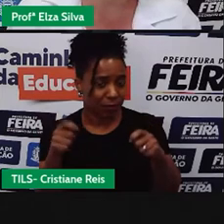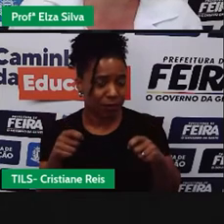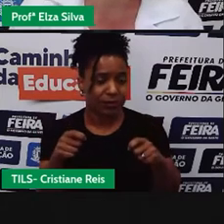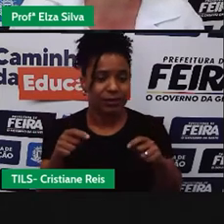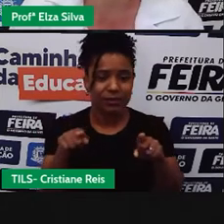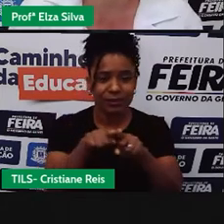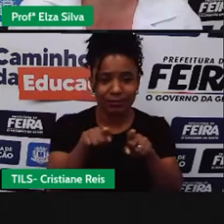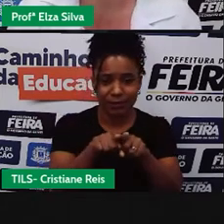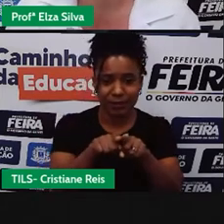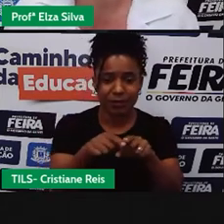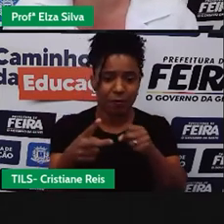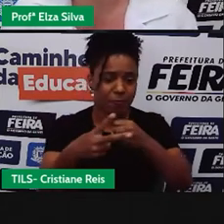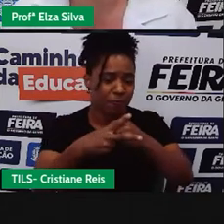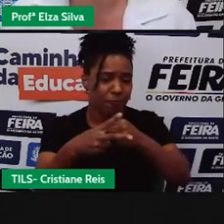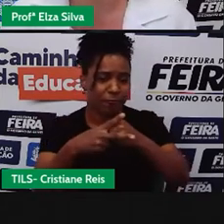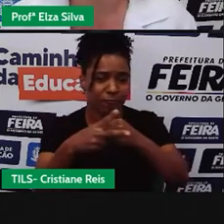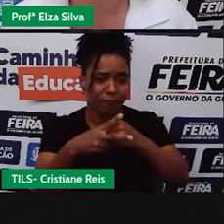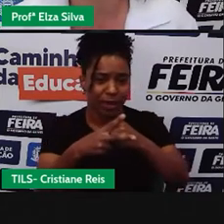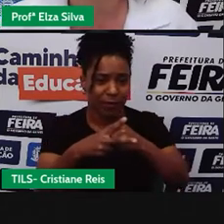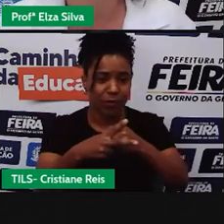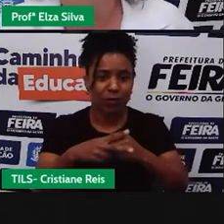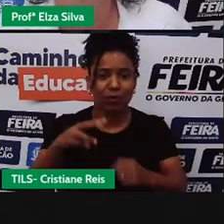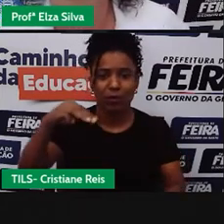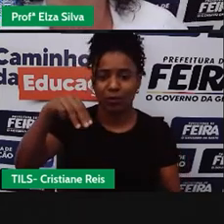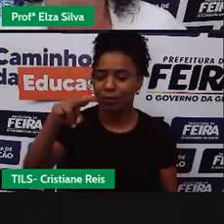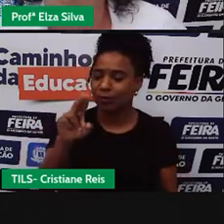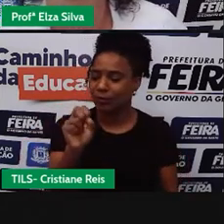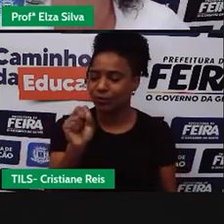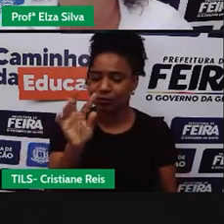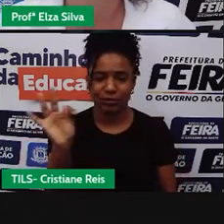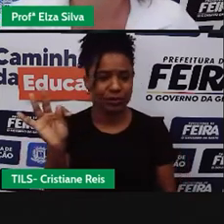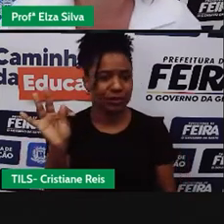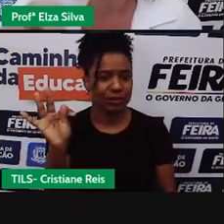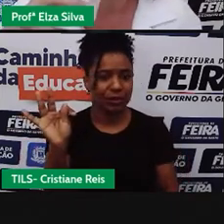para fazer deduções.